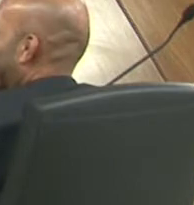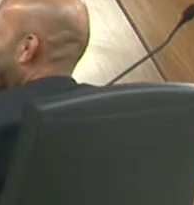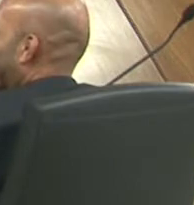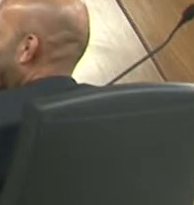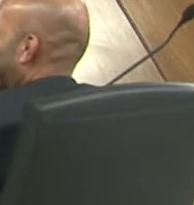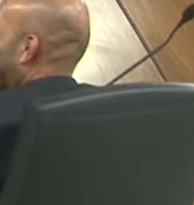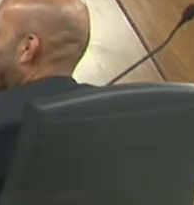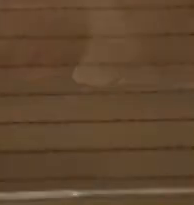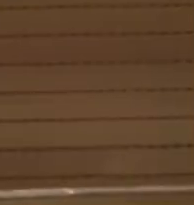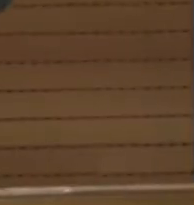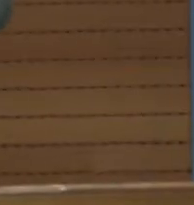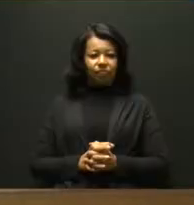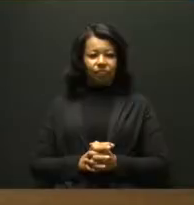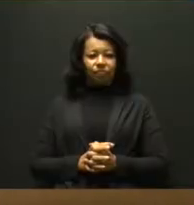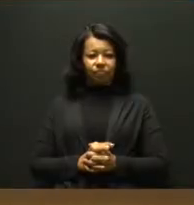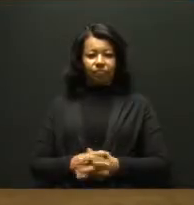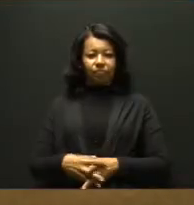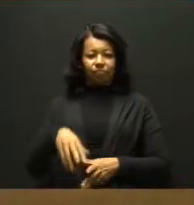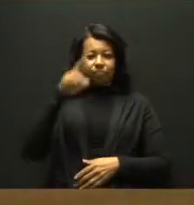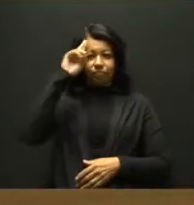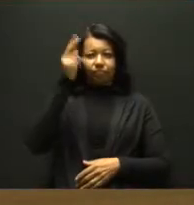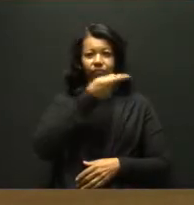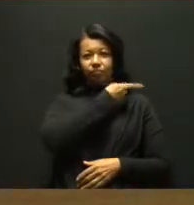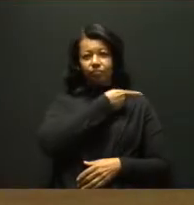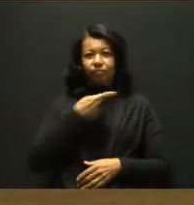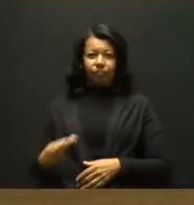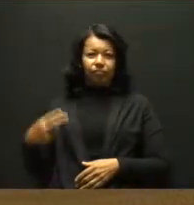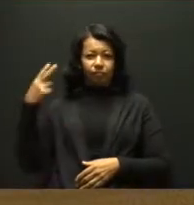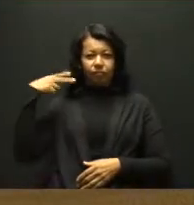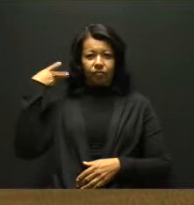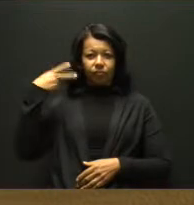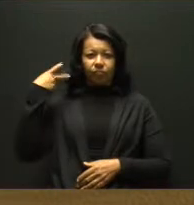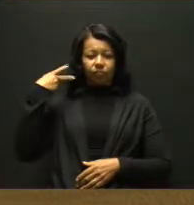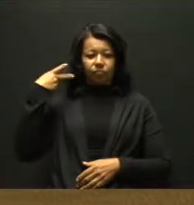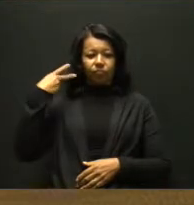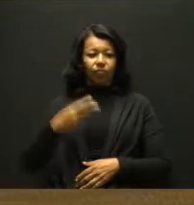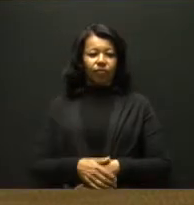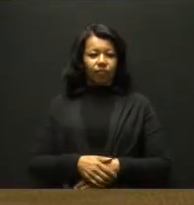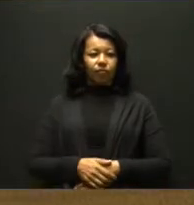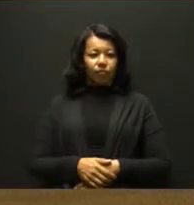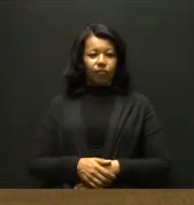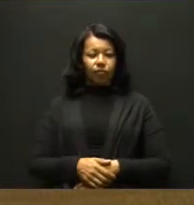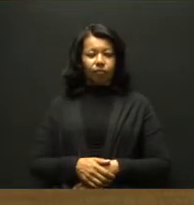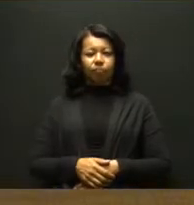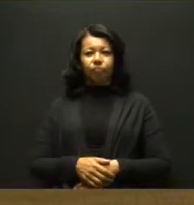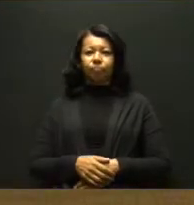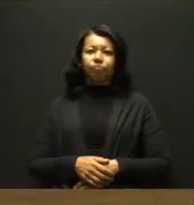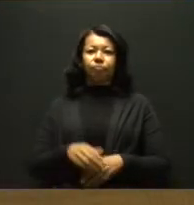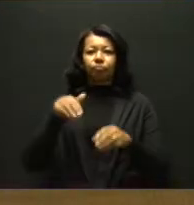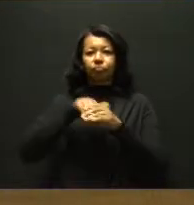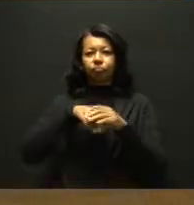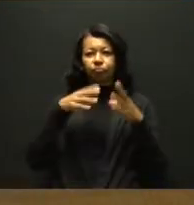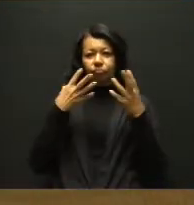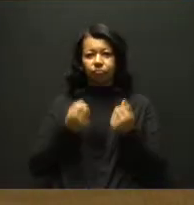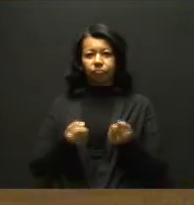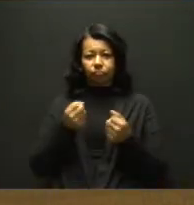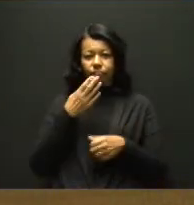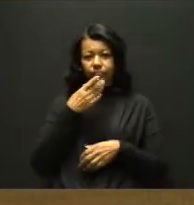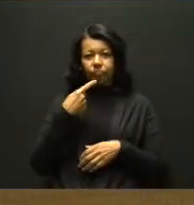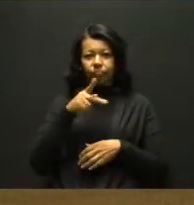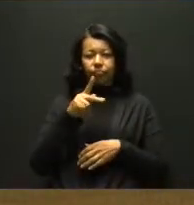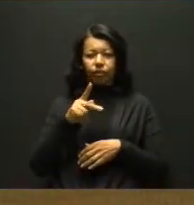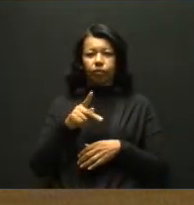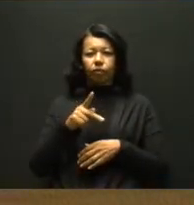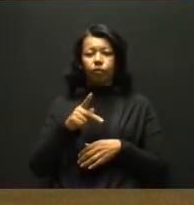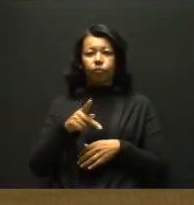senhor presidente nós vereadores que já manifestara favorável ao recurso para o